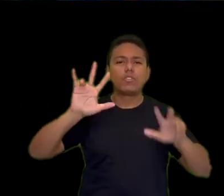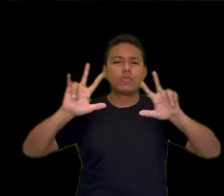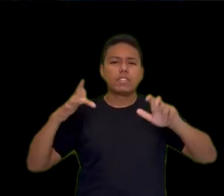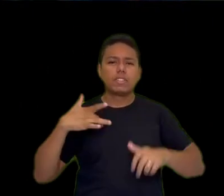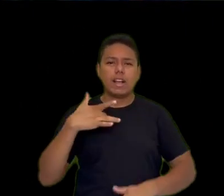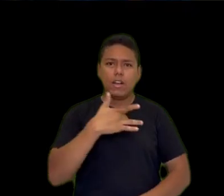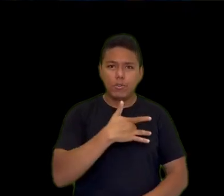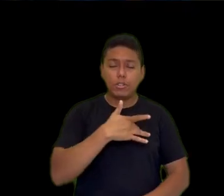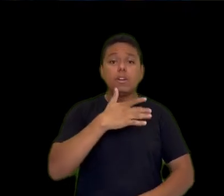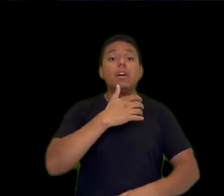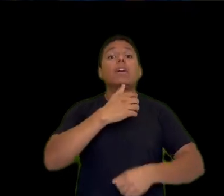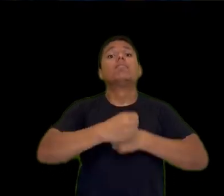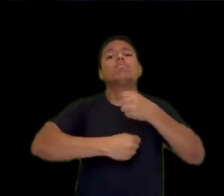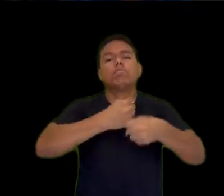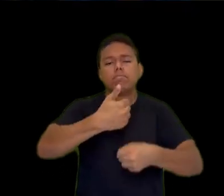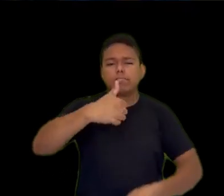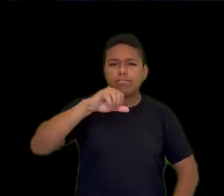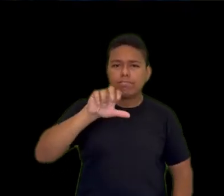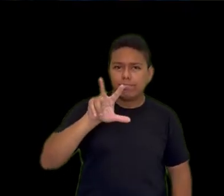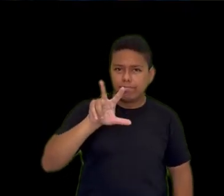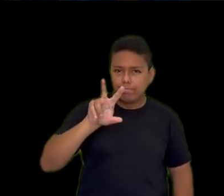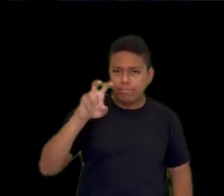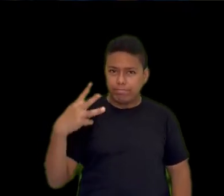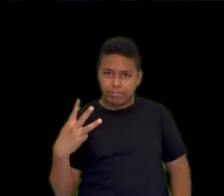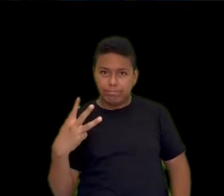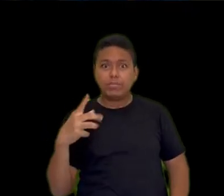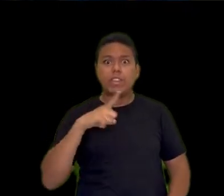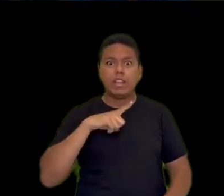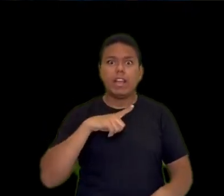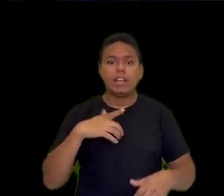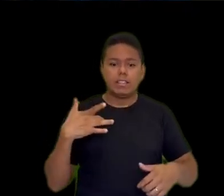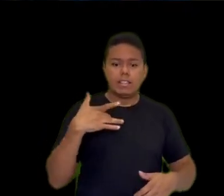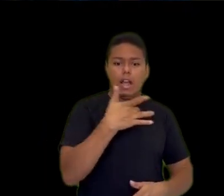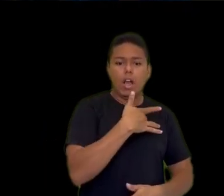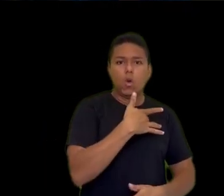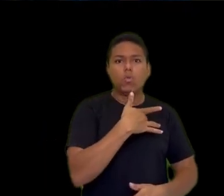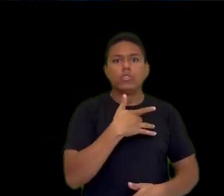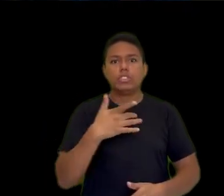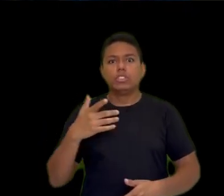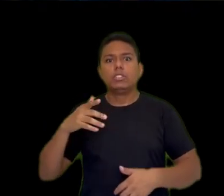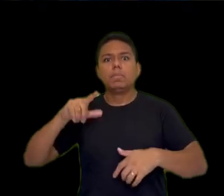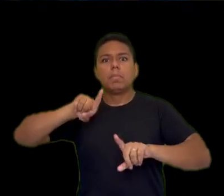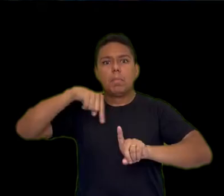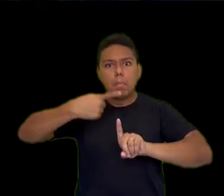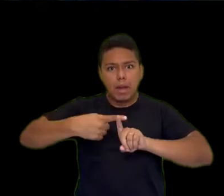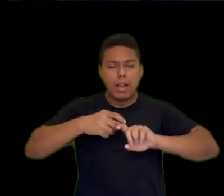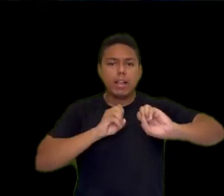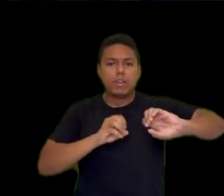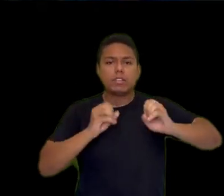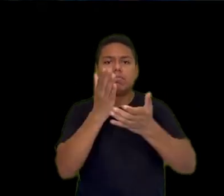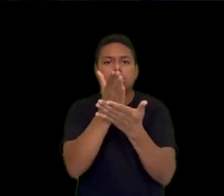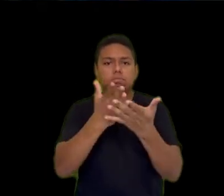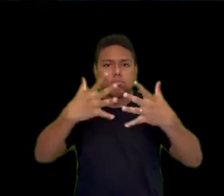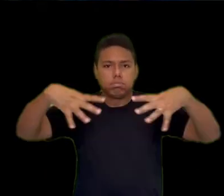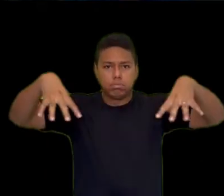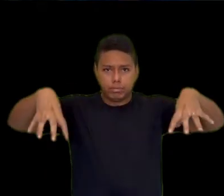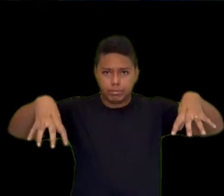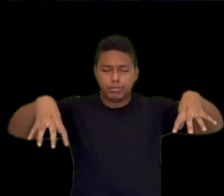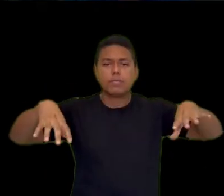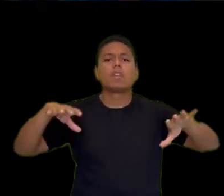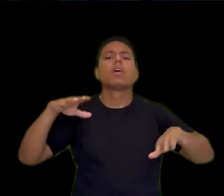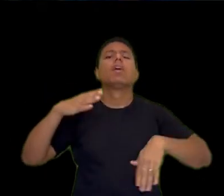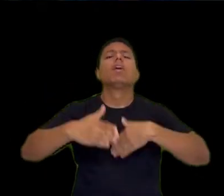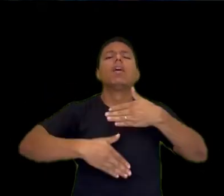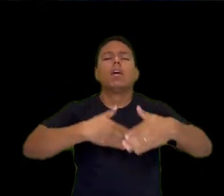da Saúde, Educação e a criação do Ministério da Saúde. Em 54, a criação do Laboratório Central